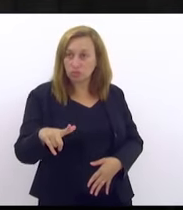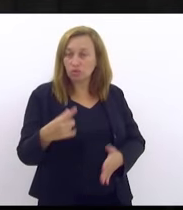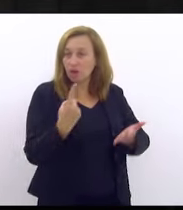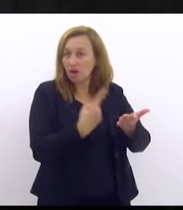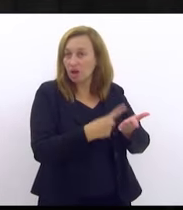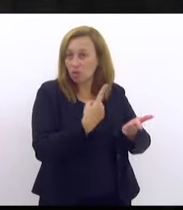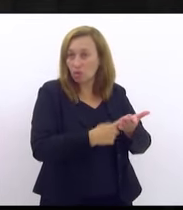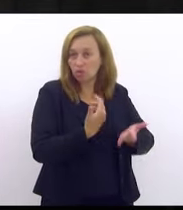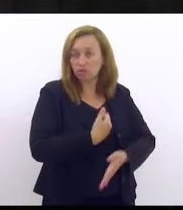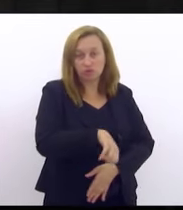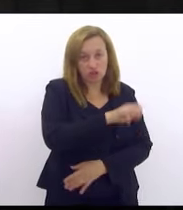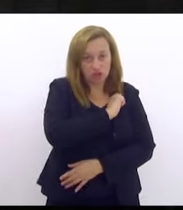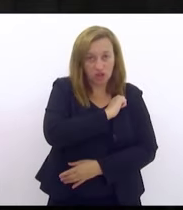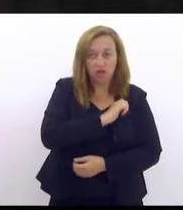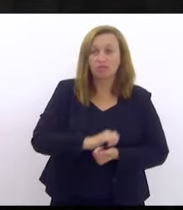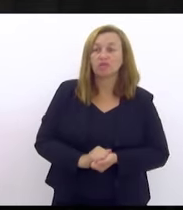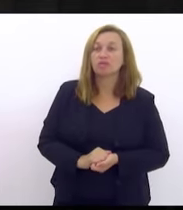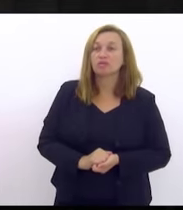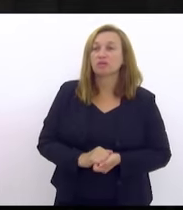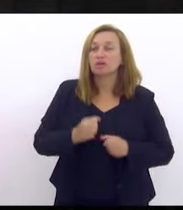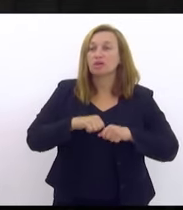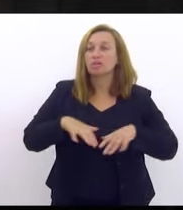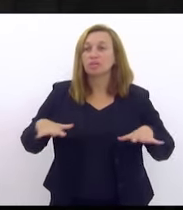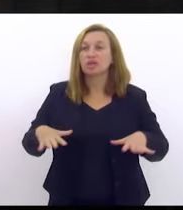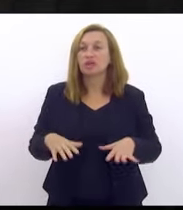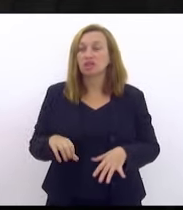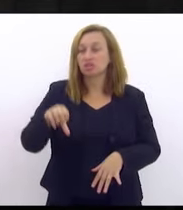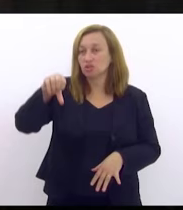fiscal. Vamos ampliar o prazo de